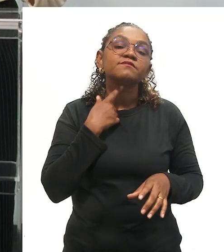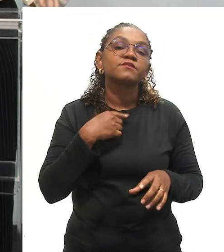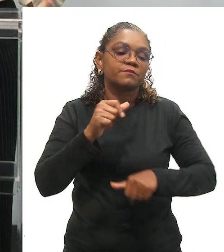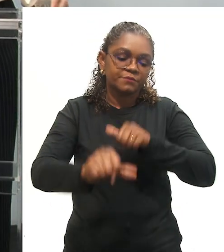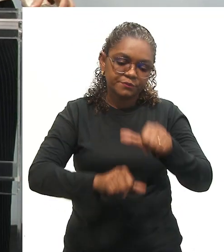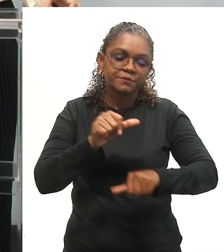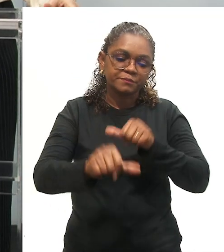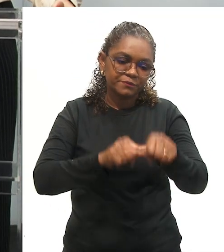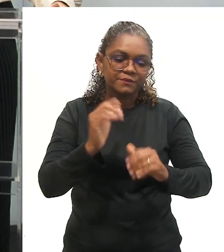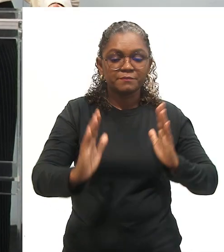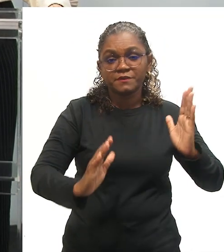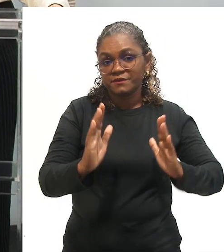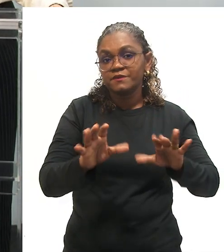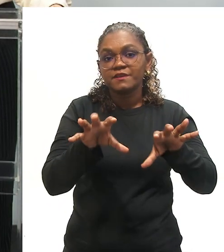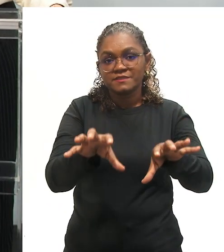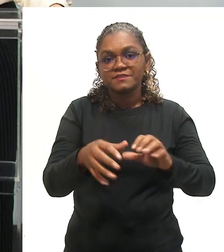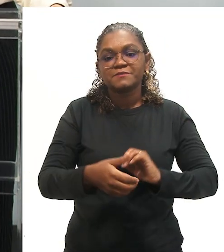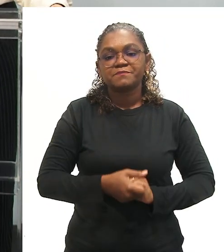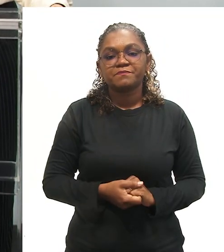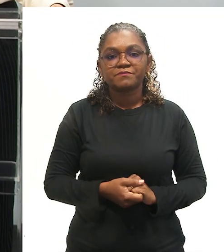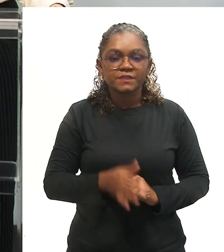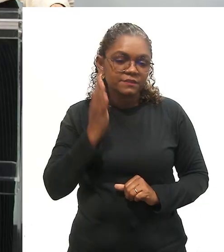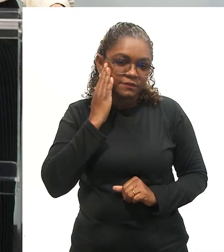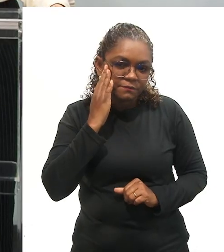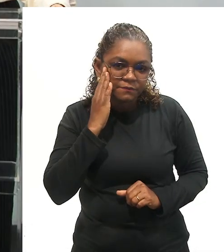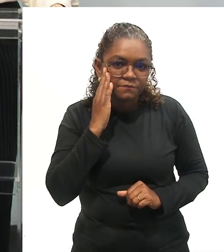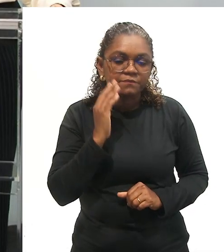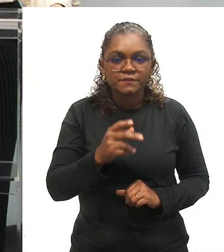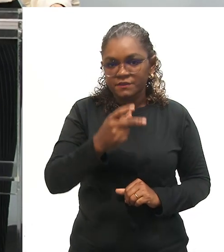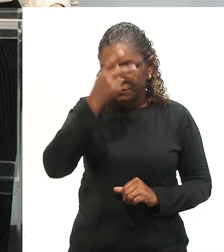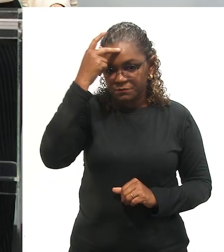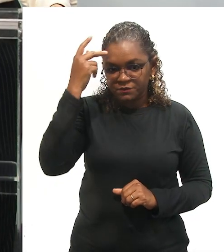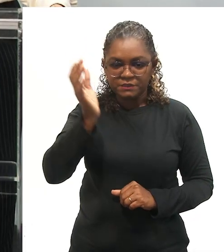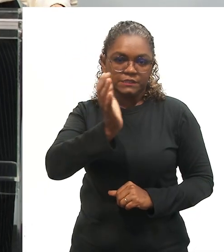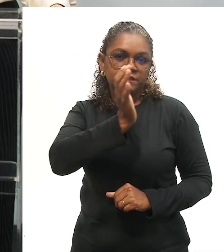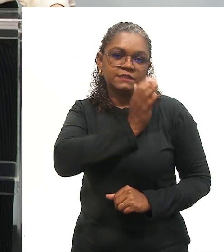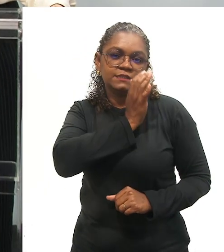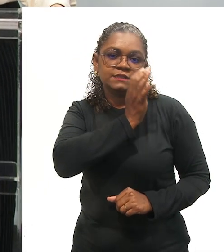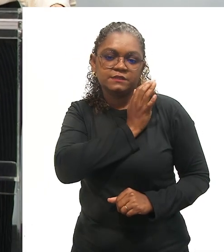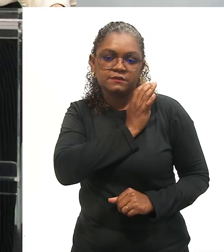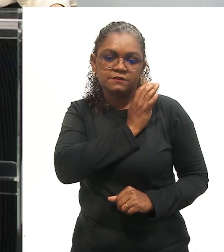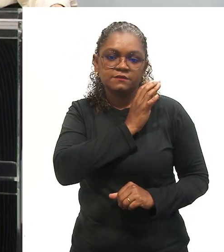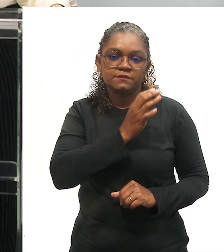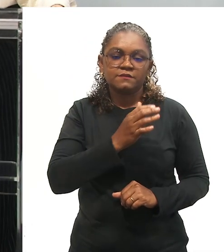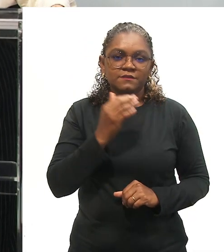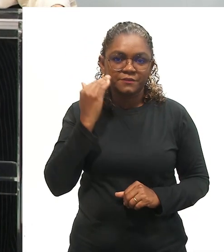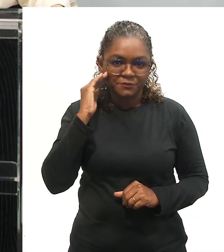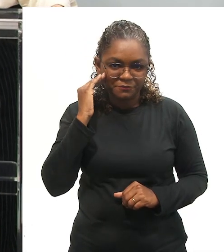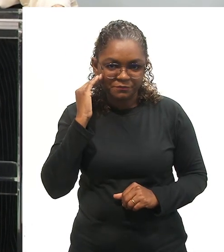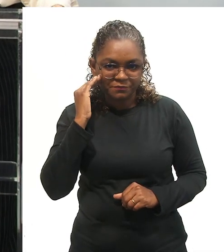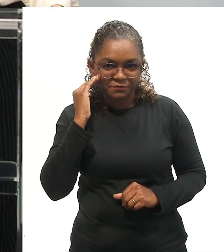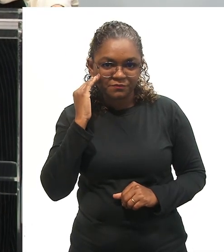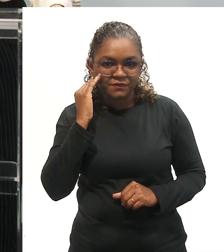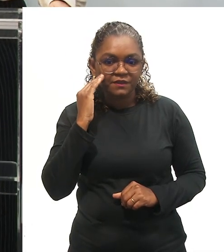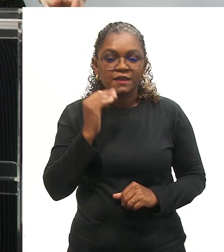modificados. Exemplo disso, a gente vê esses bilionários, né? A gente querendo, às vezes, viajar para a praia e a pessoa está querendo aí viajar para